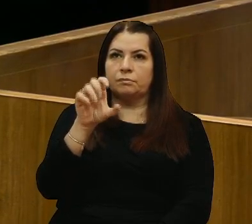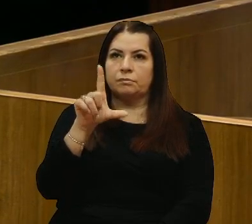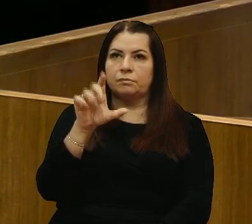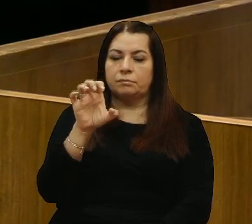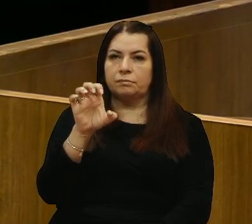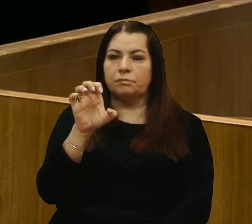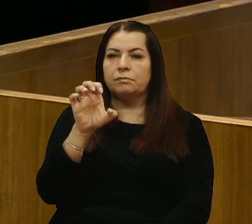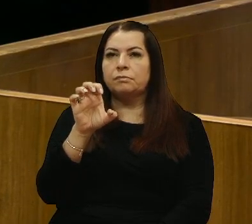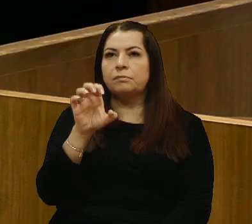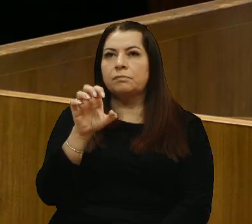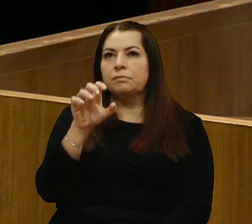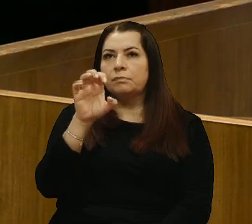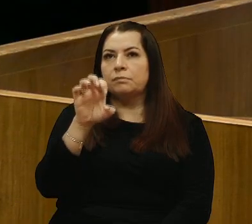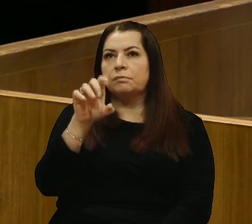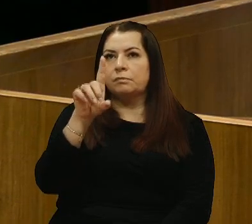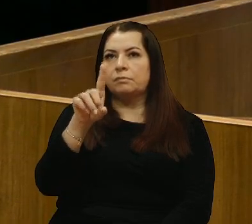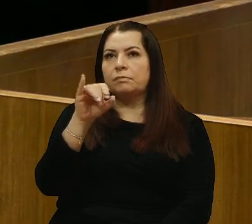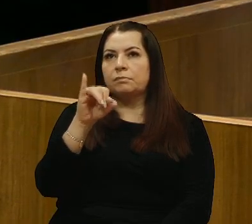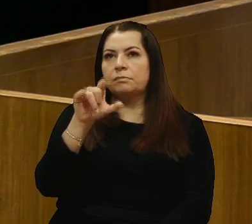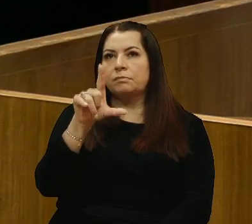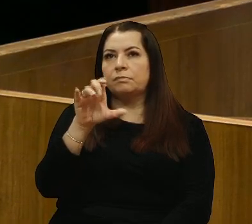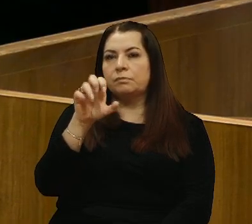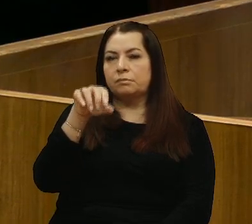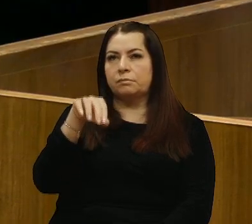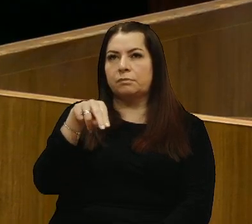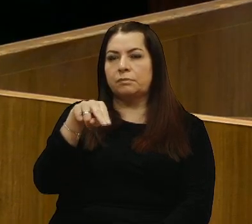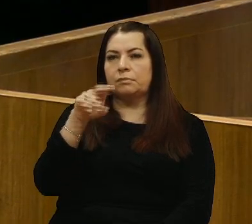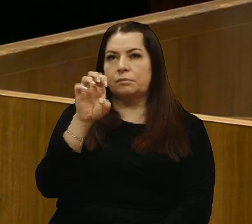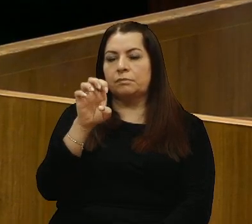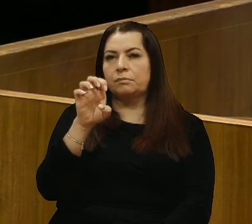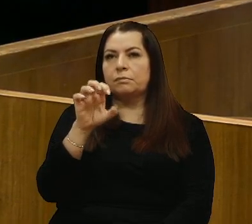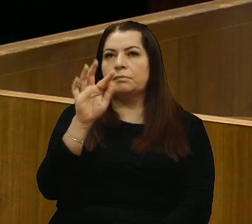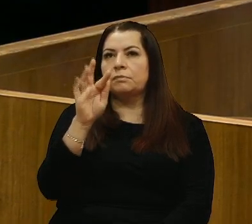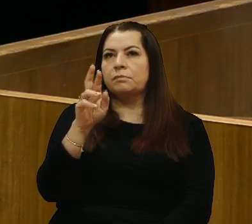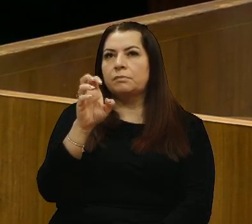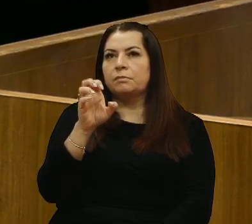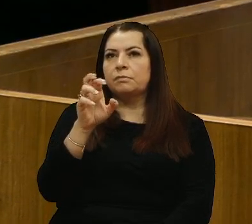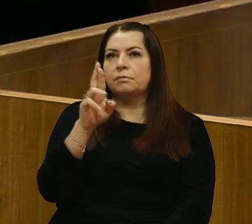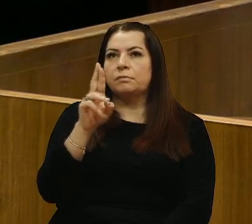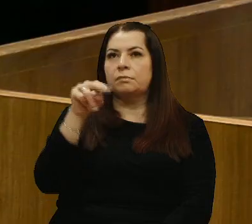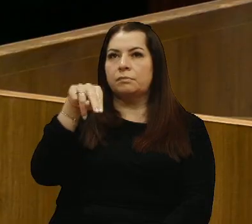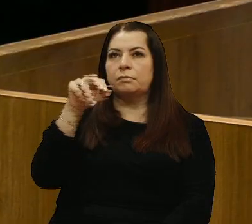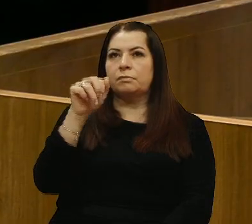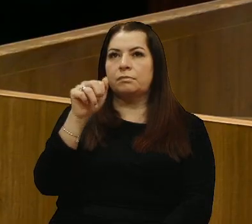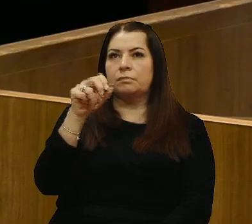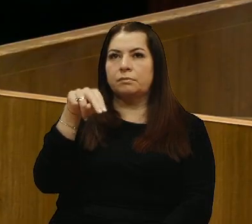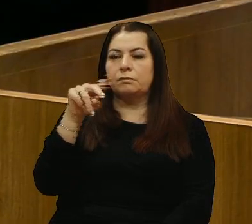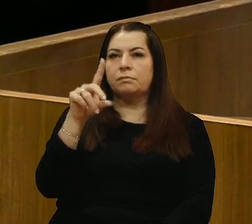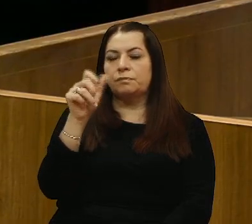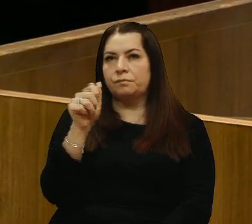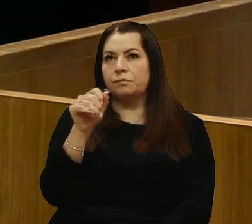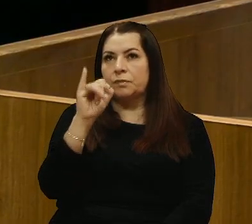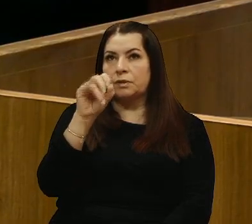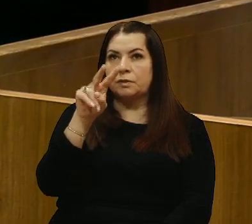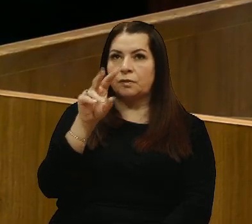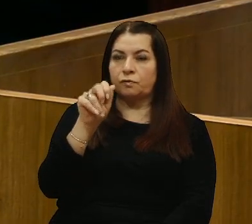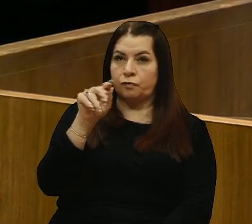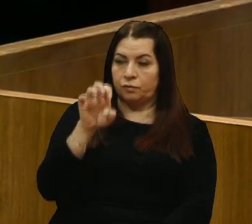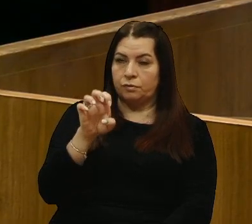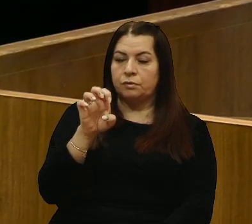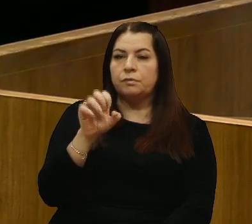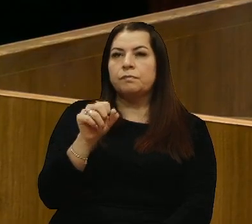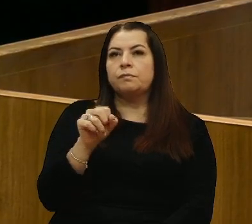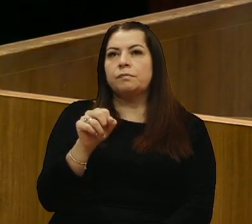Santos, Edilene Maria Ramos, Fernanda Martins, Ivone Maria